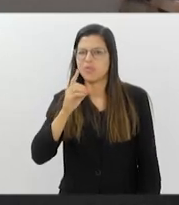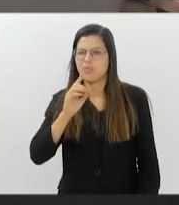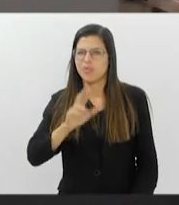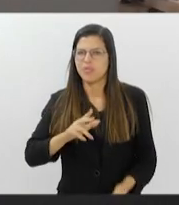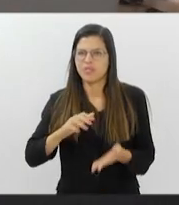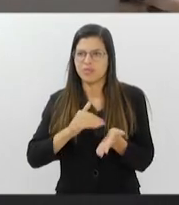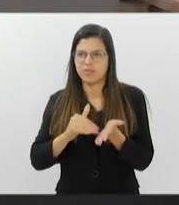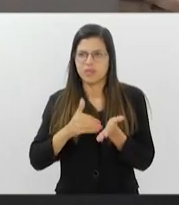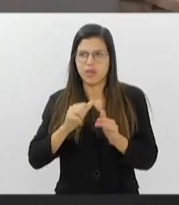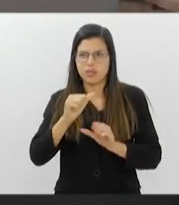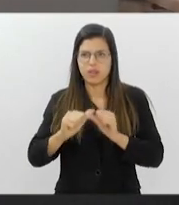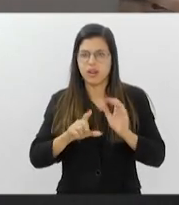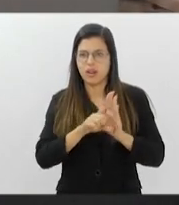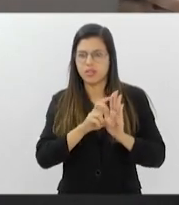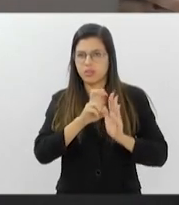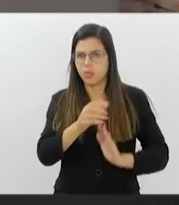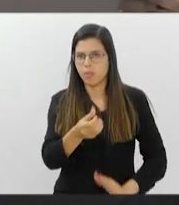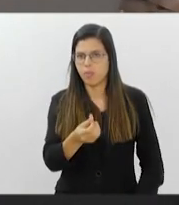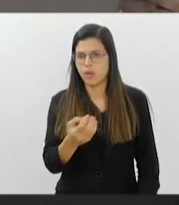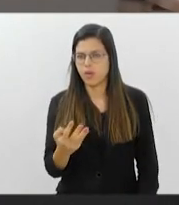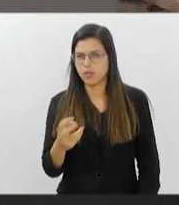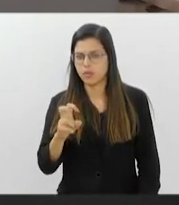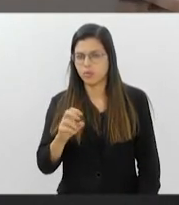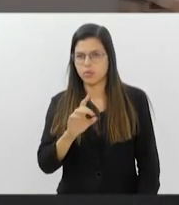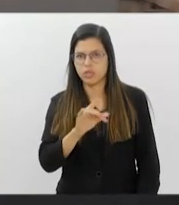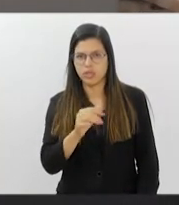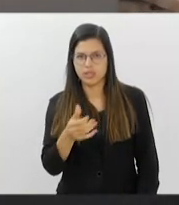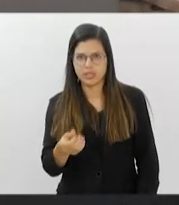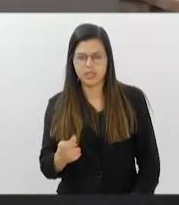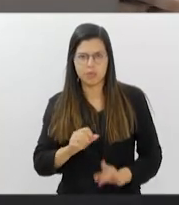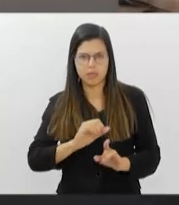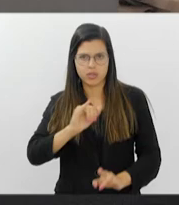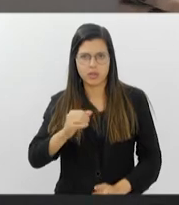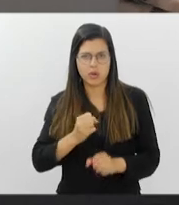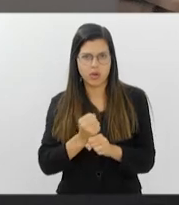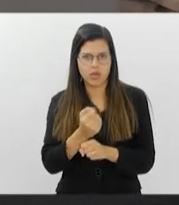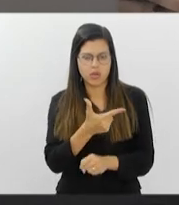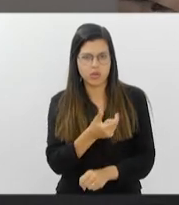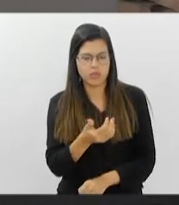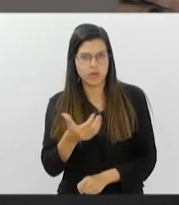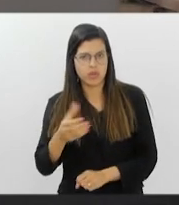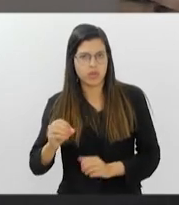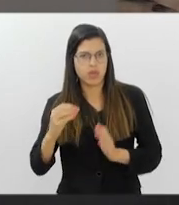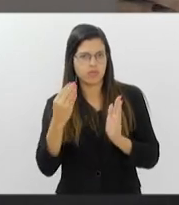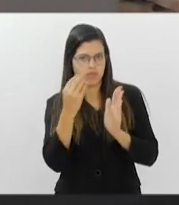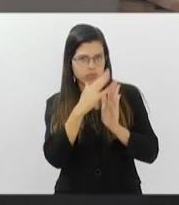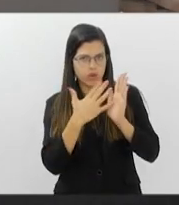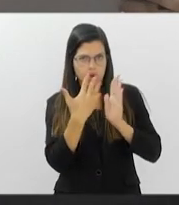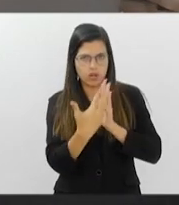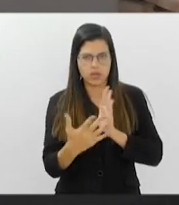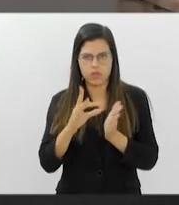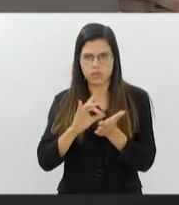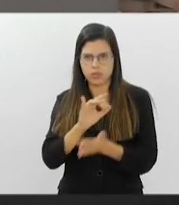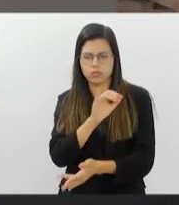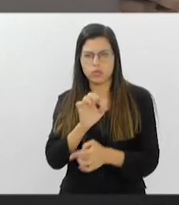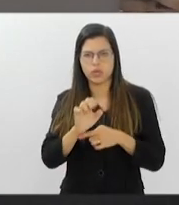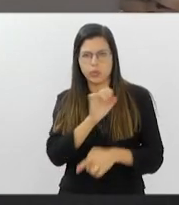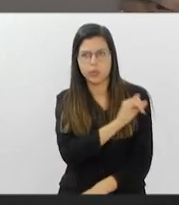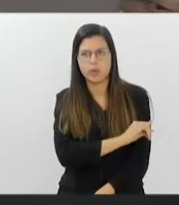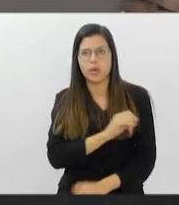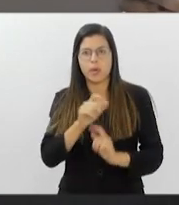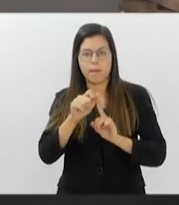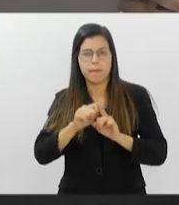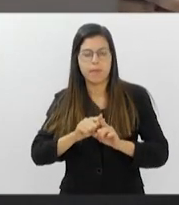a lei 5645 de 6 de janeiro de 2010, incluindo no calendário oficial do Estado do Rio de Janeiro o mês